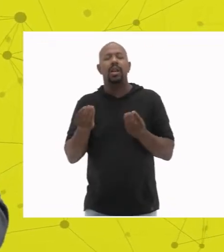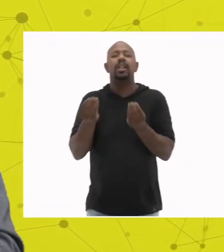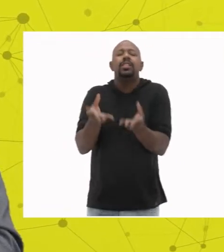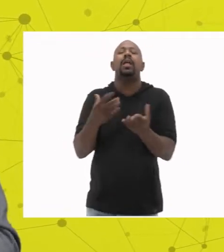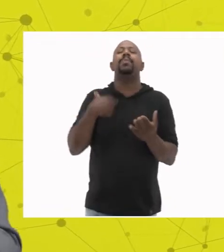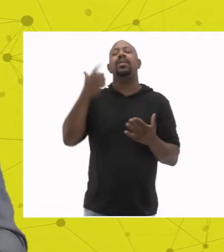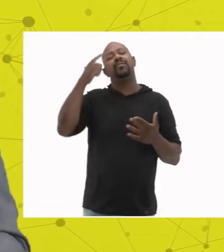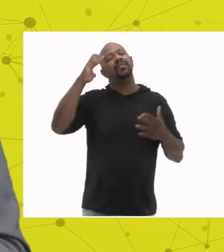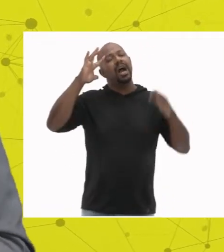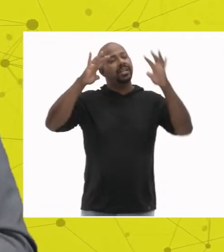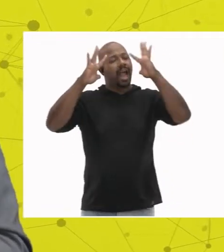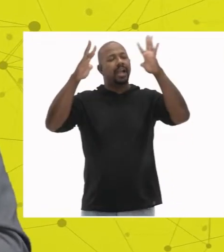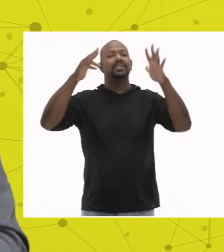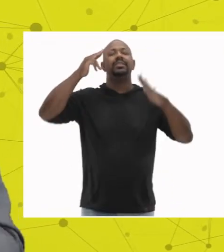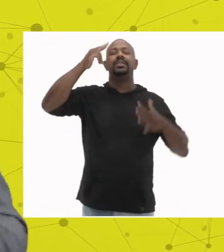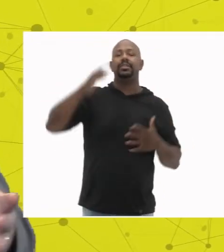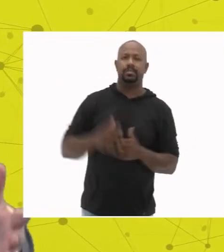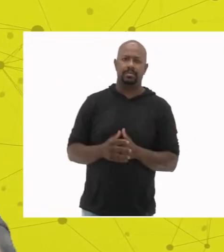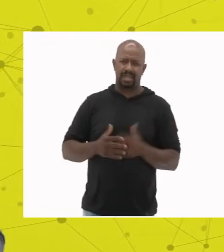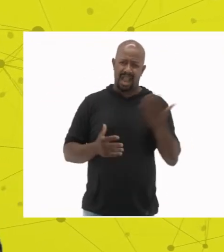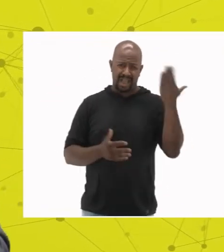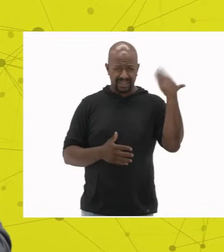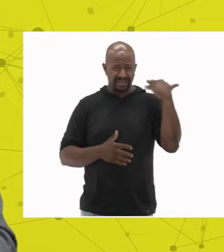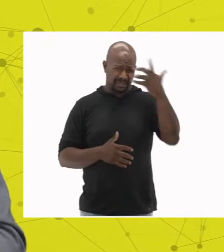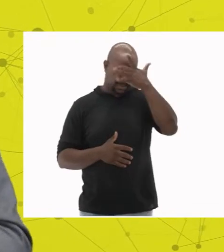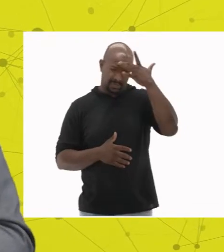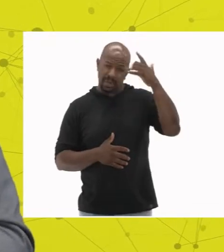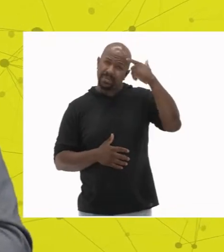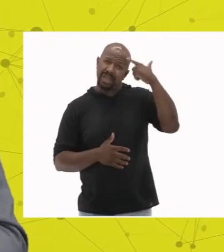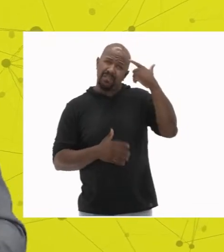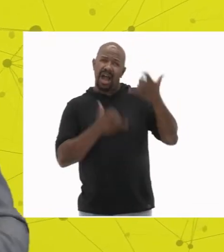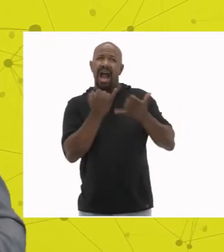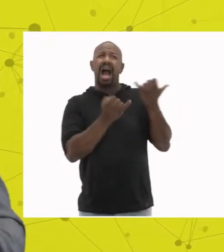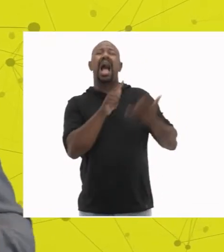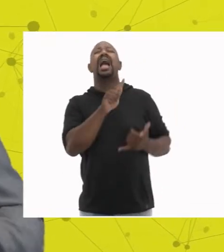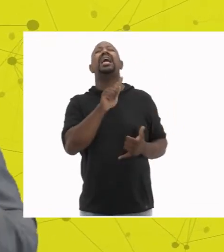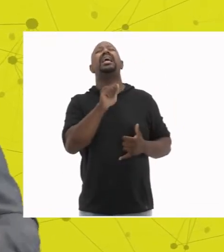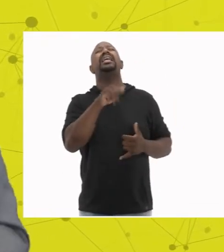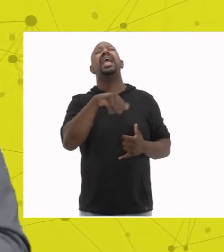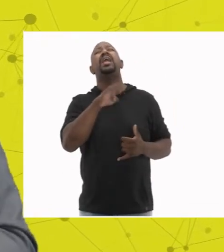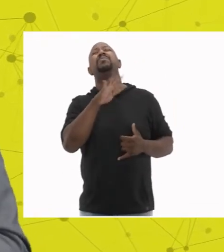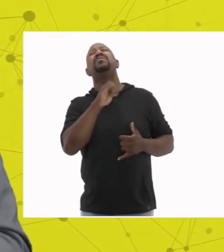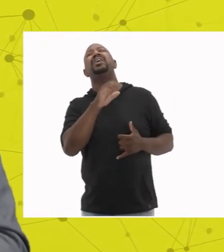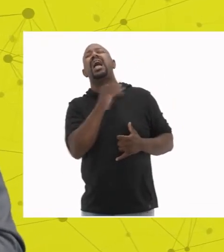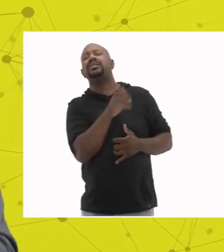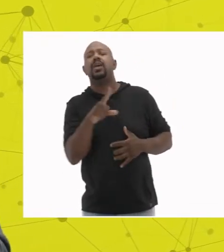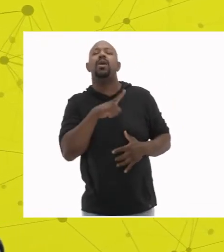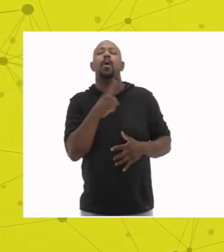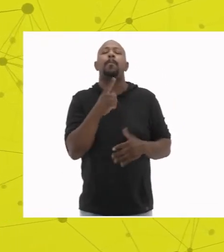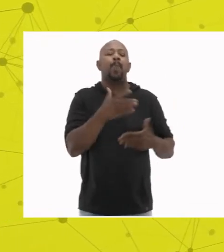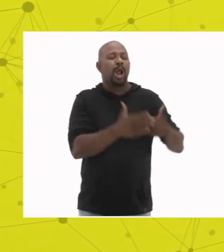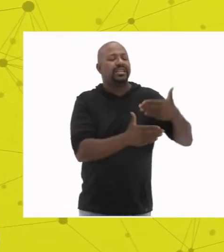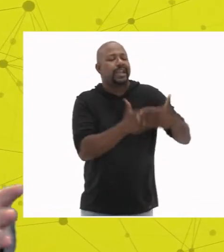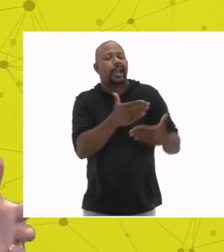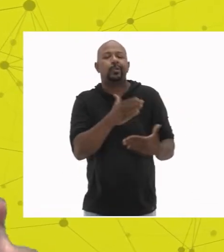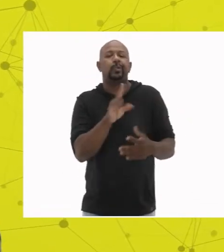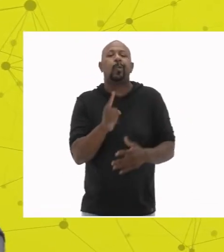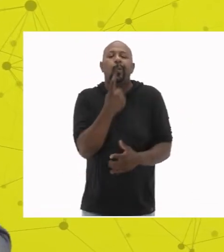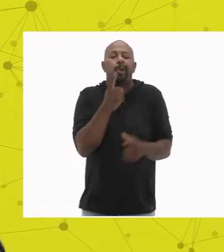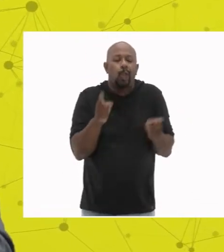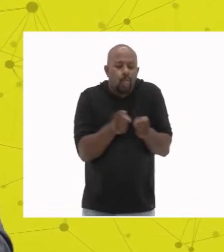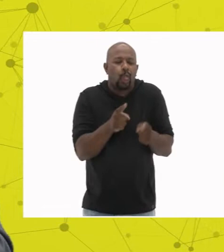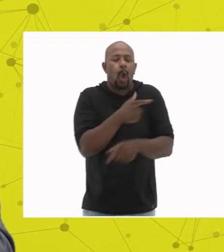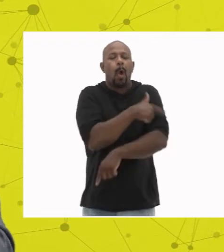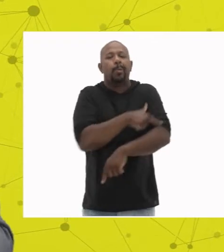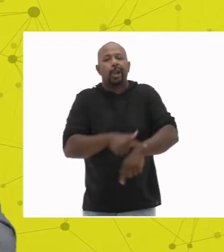fantasia. Durante algum tempo, a ideia que as pessoas tinham da gamificação era de que resumia-se a um exclusivo processo